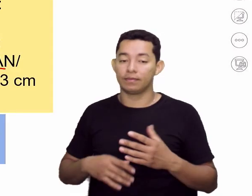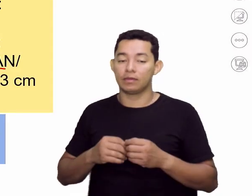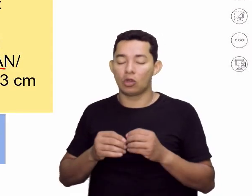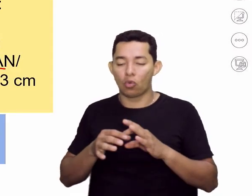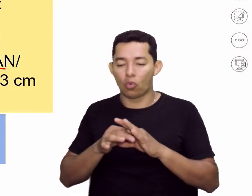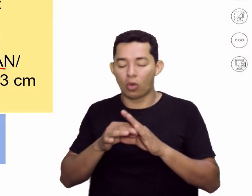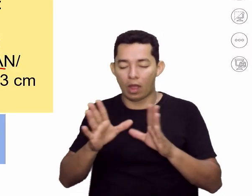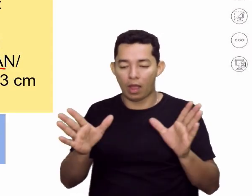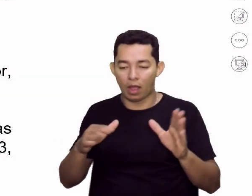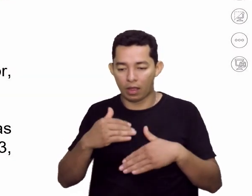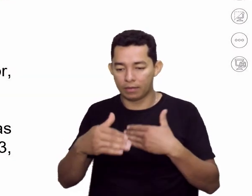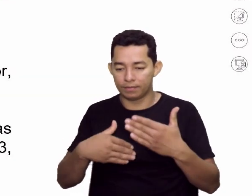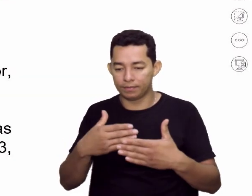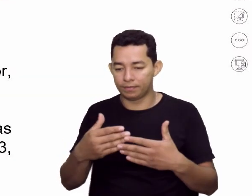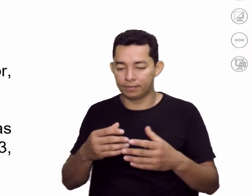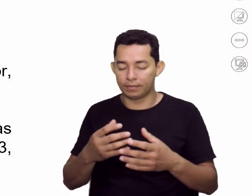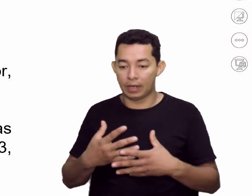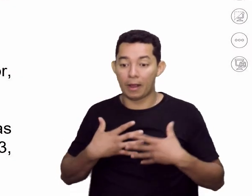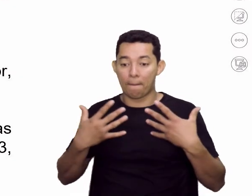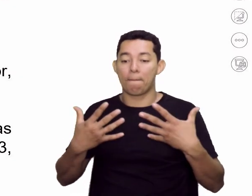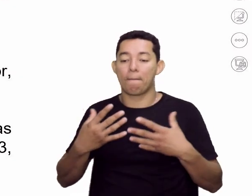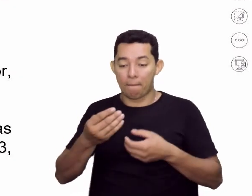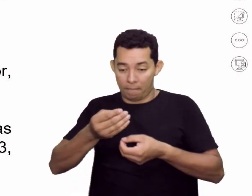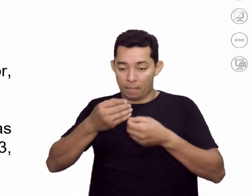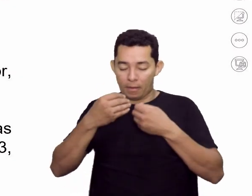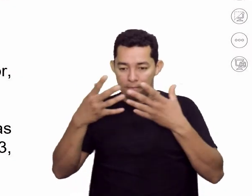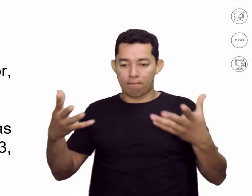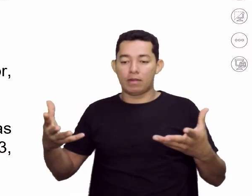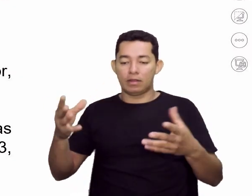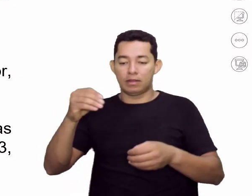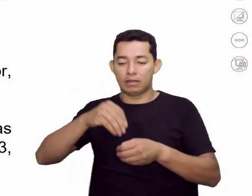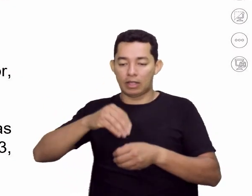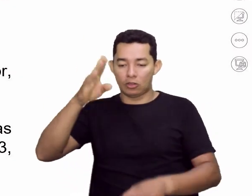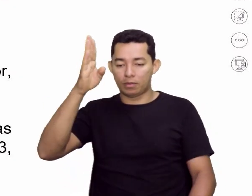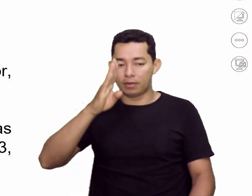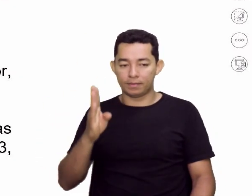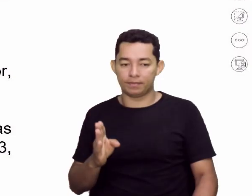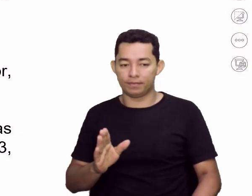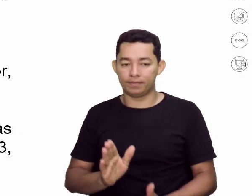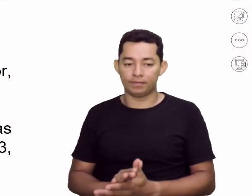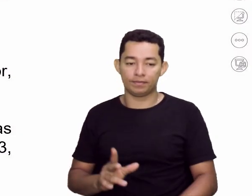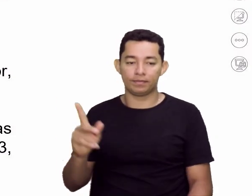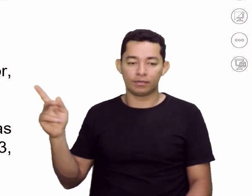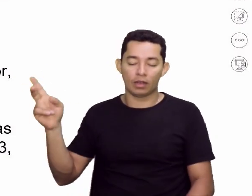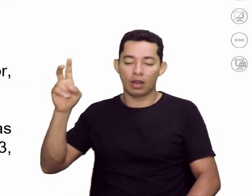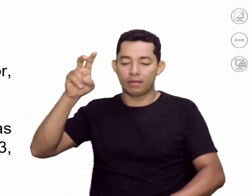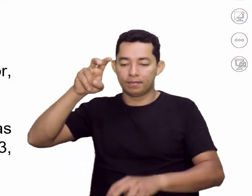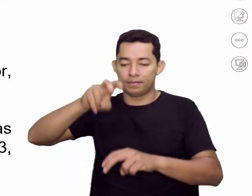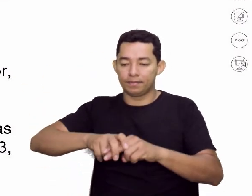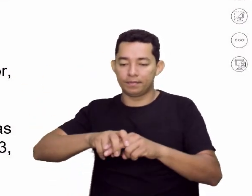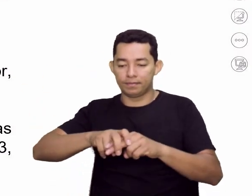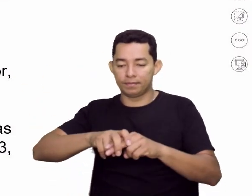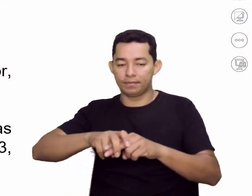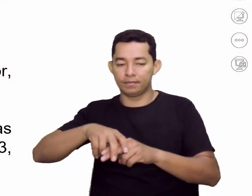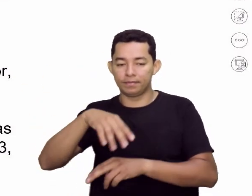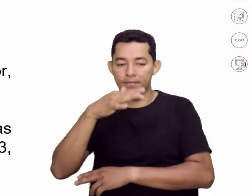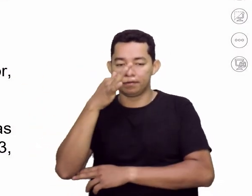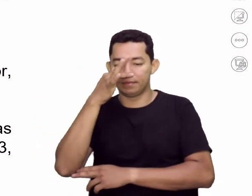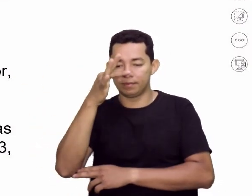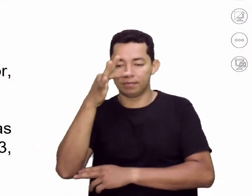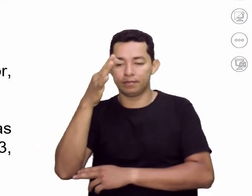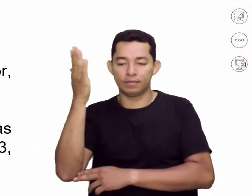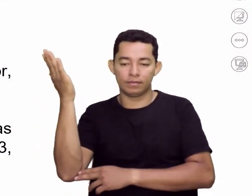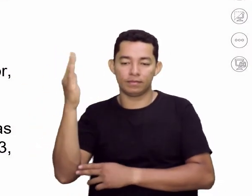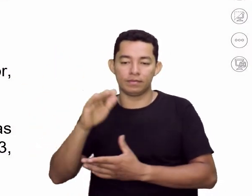Brasil, tá? Olha aqui, ó, essa figura sentada entre flores, né,